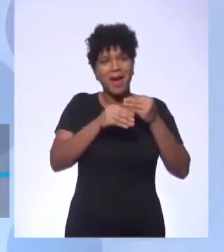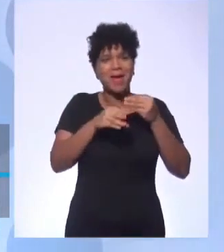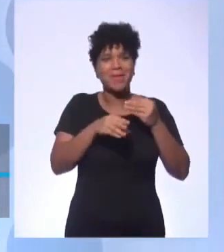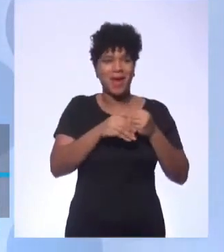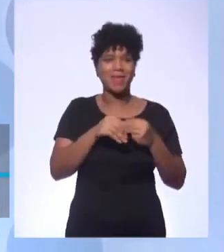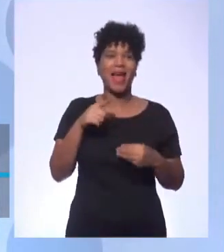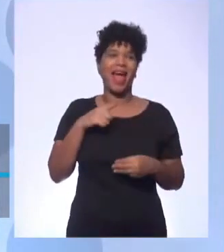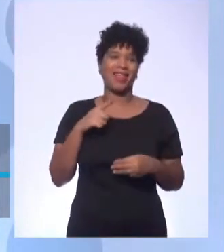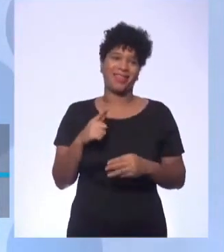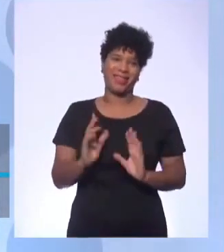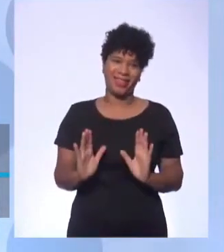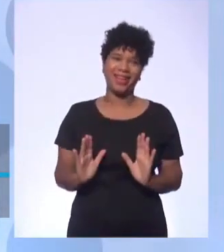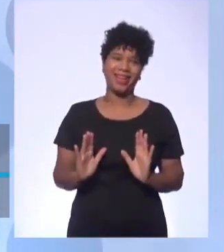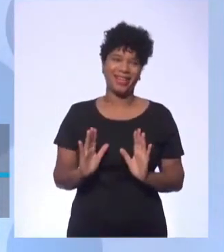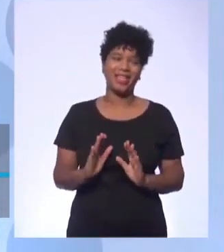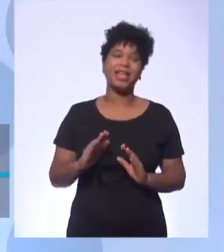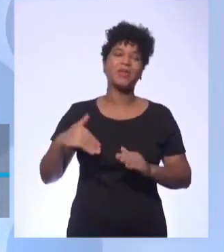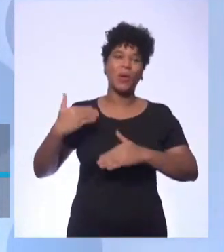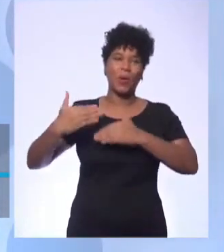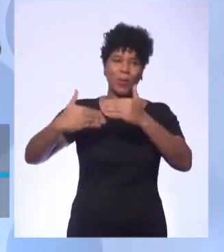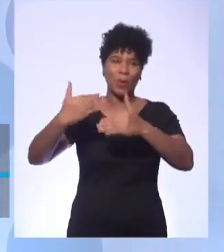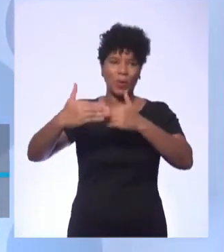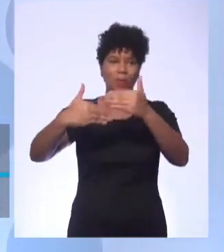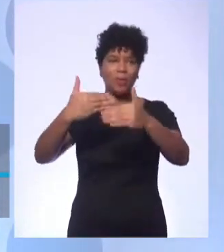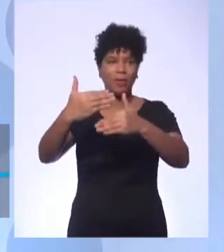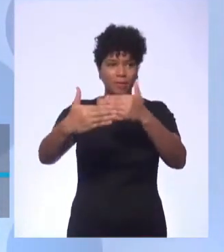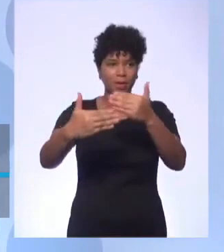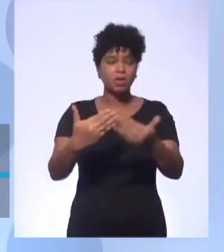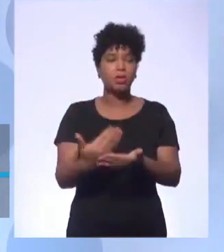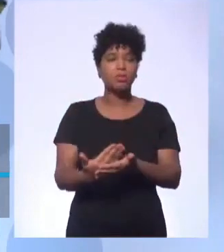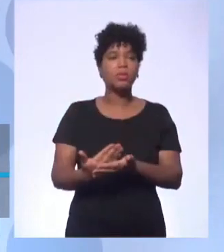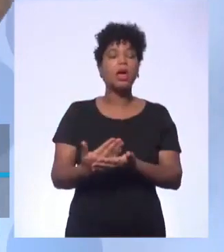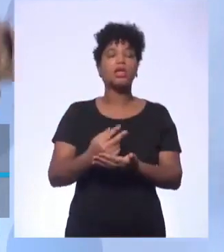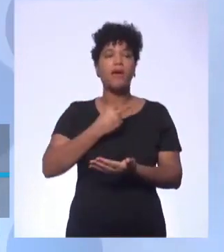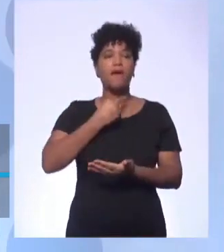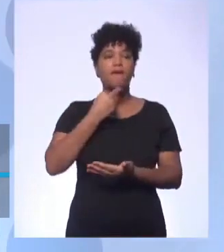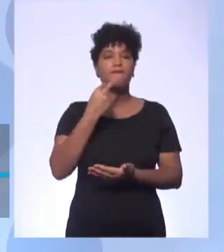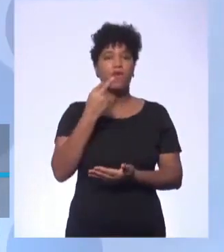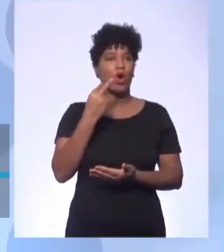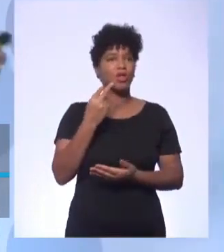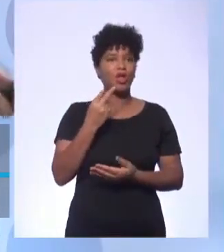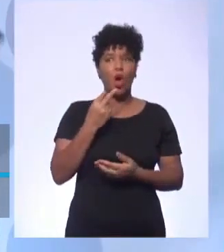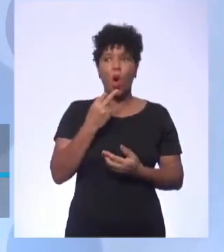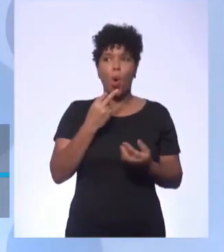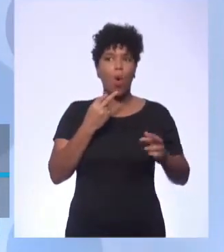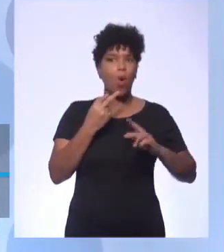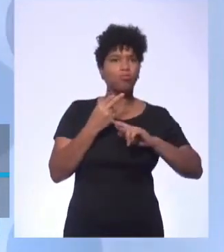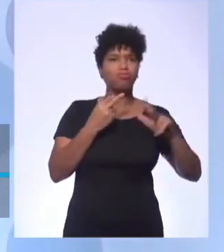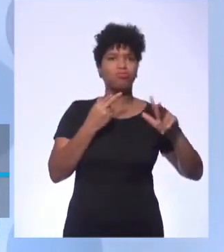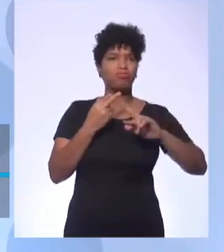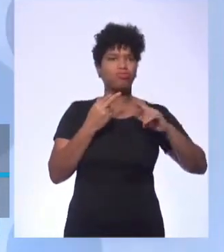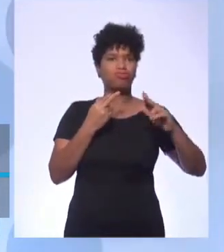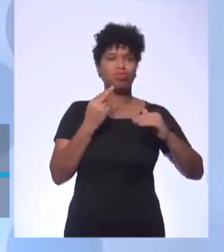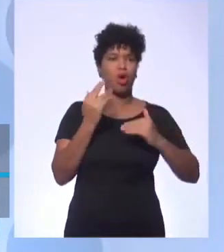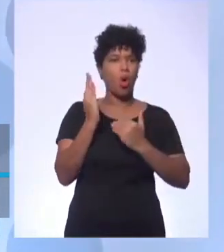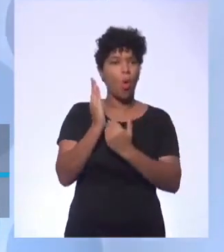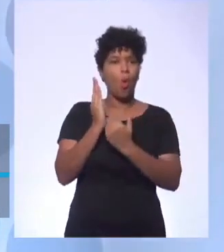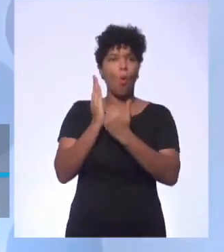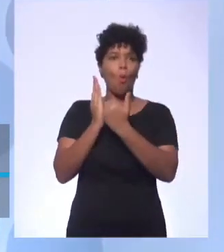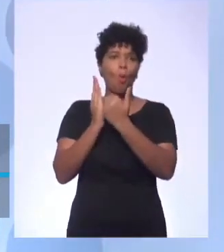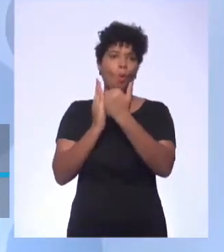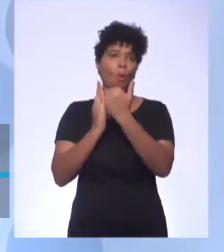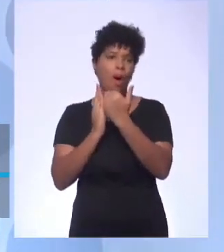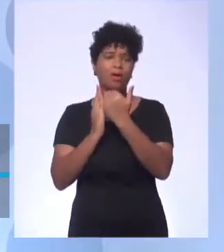cara. Claro que com o passar do tempo, essa inserção de sonoridades diferentes, sonoridades eletrônicas, né,